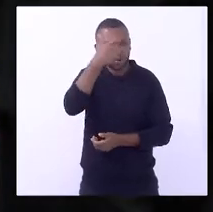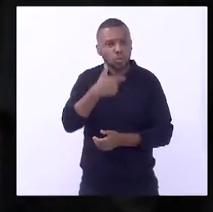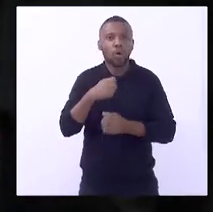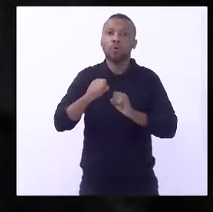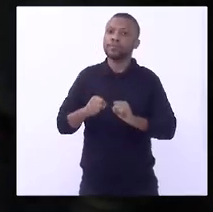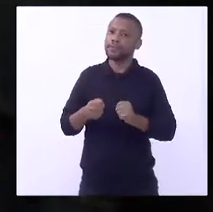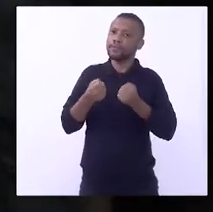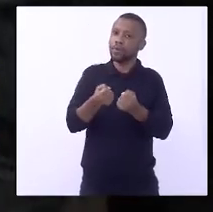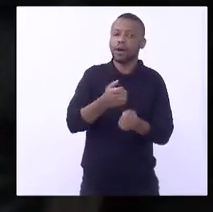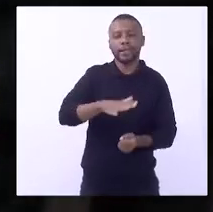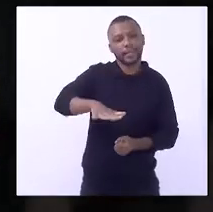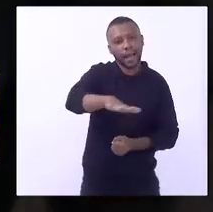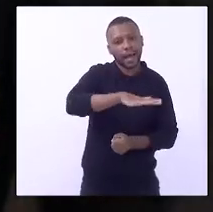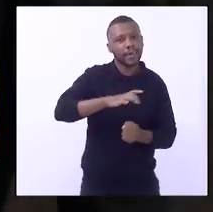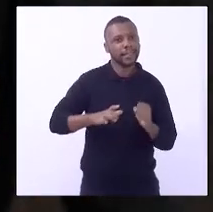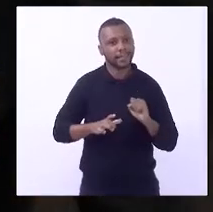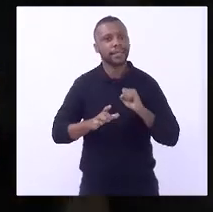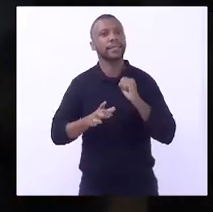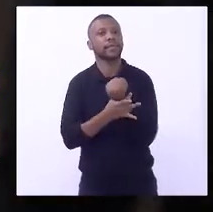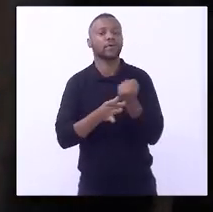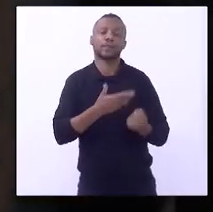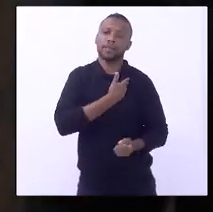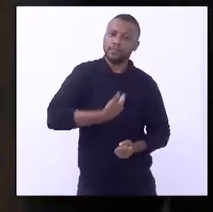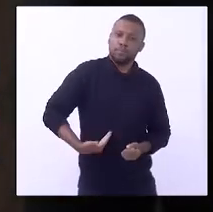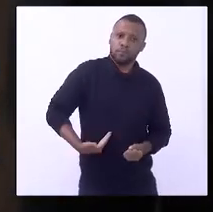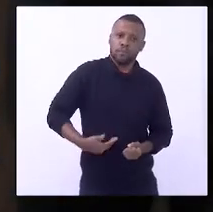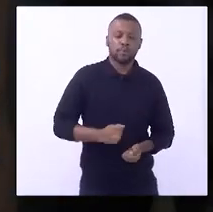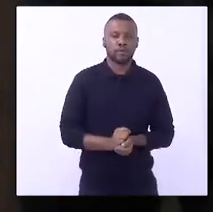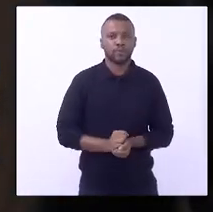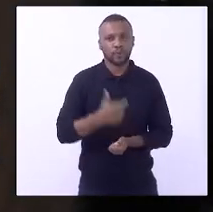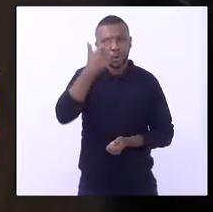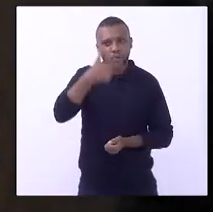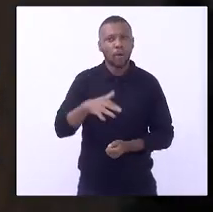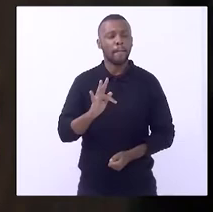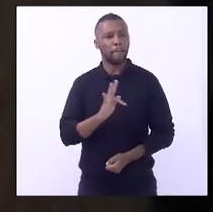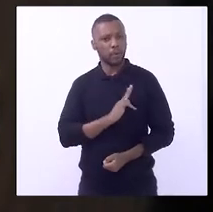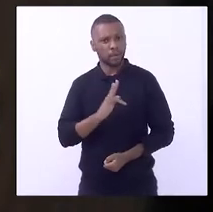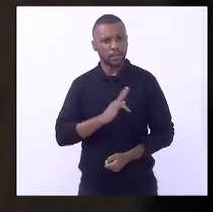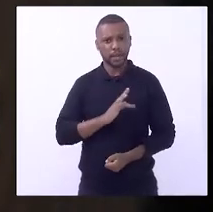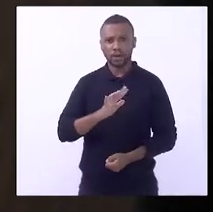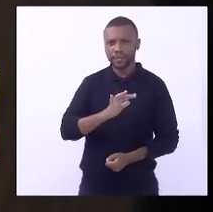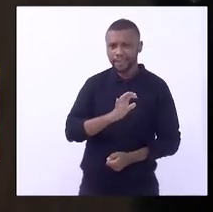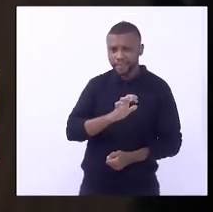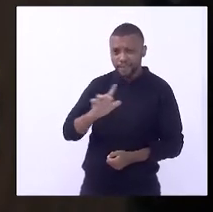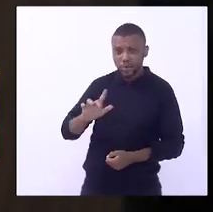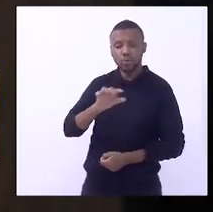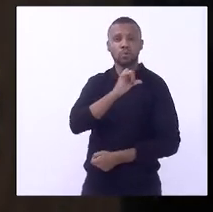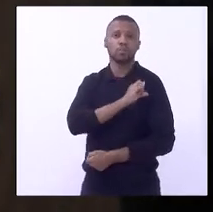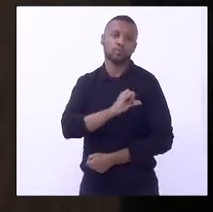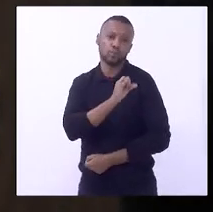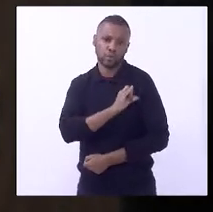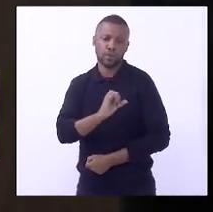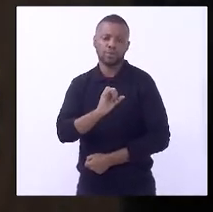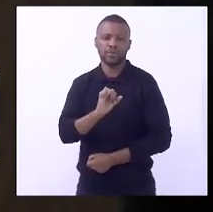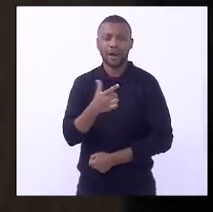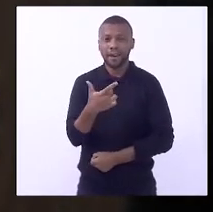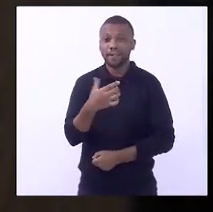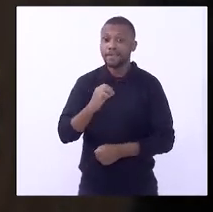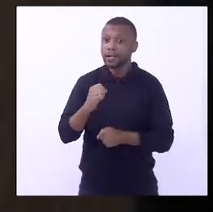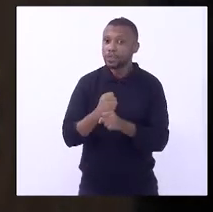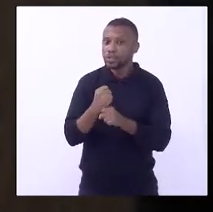defensor da área de segurança pública, por ser policial civil no estado do Rio de Janeiro há 20